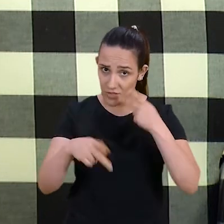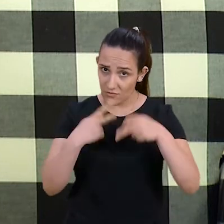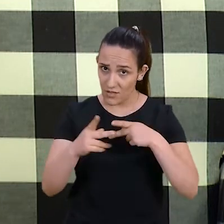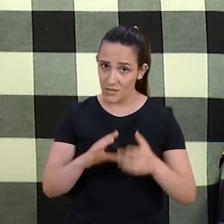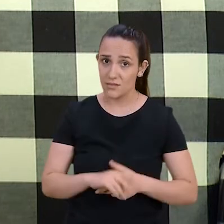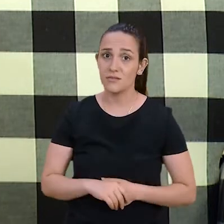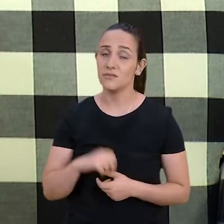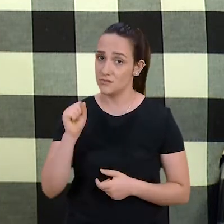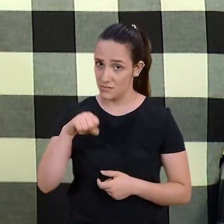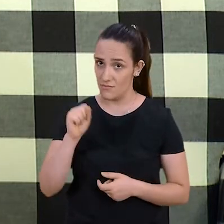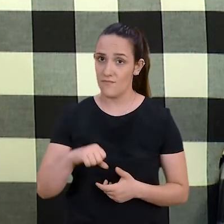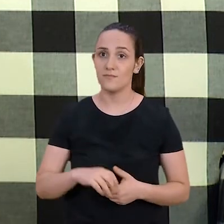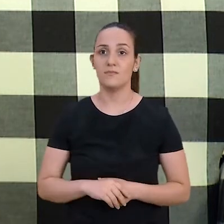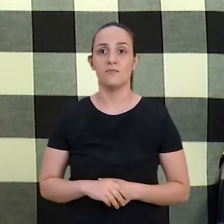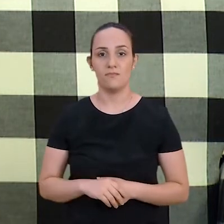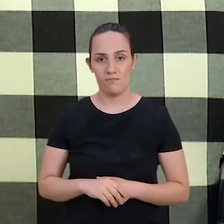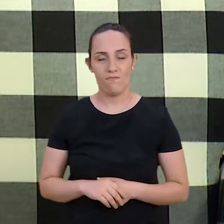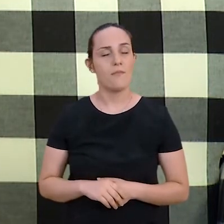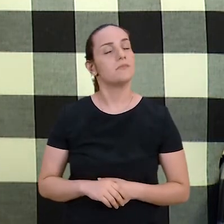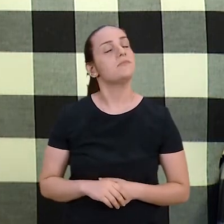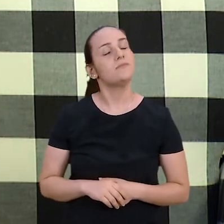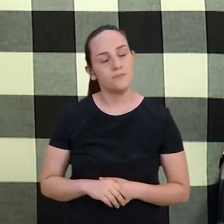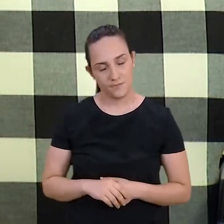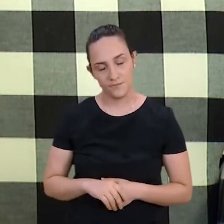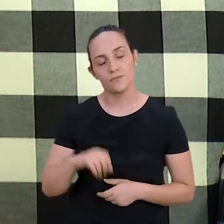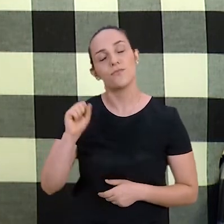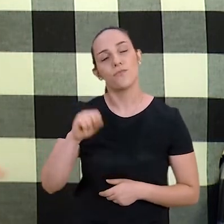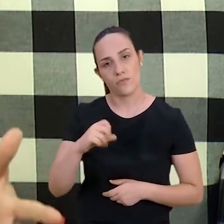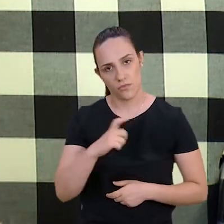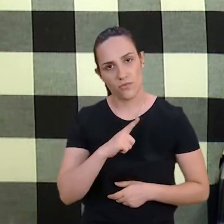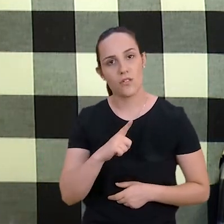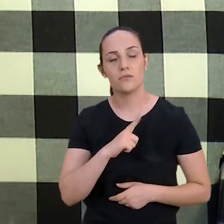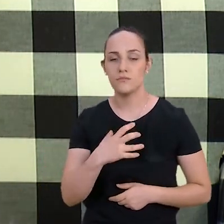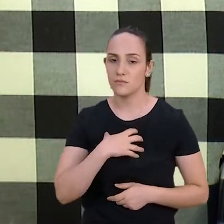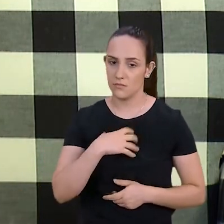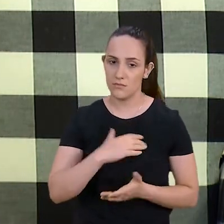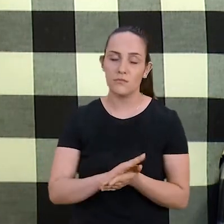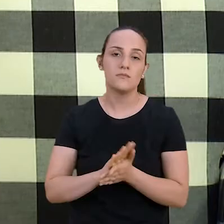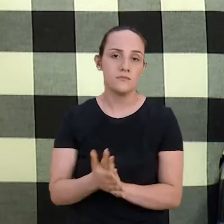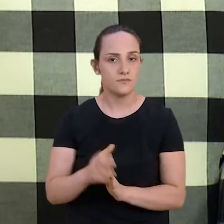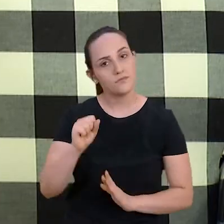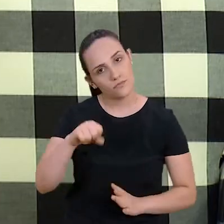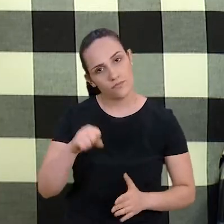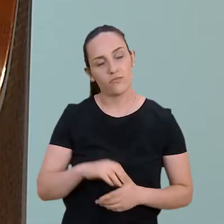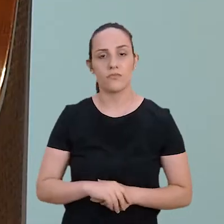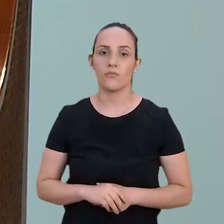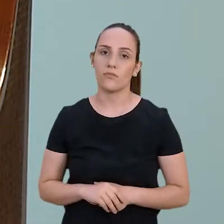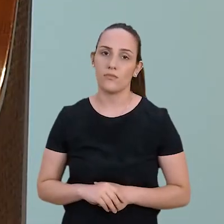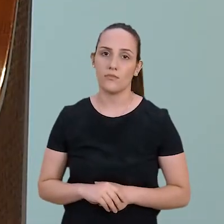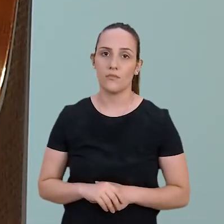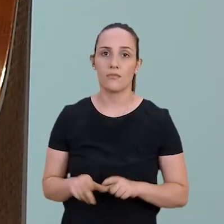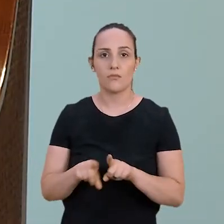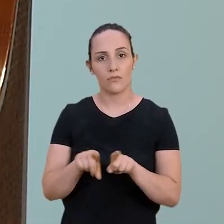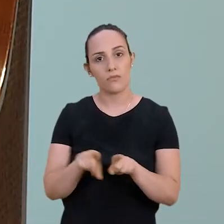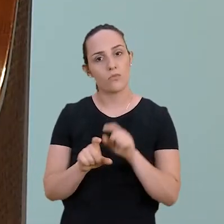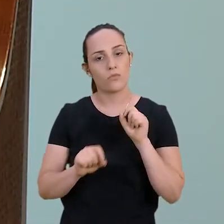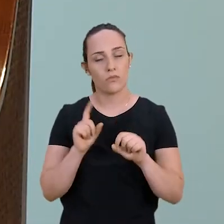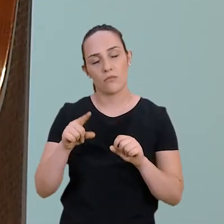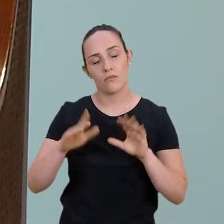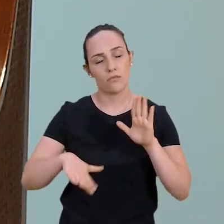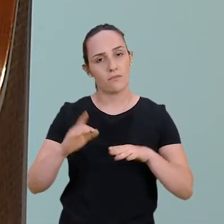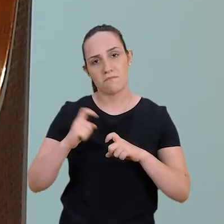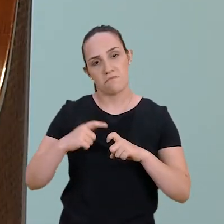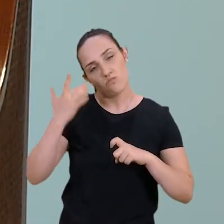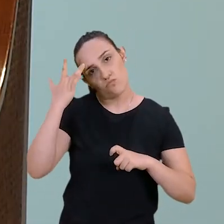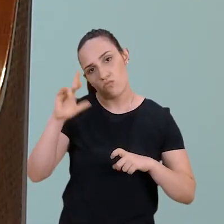nível, tem gente que ainda joga nesse nível, preconceito, aceite que dói menos. Existe a questão do preconceito, existe a questão da falta de